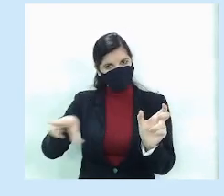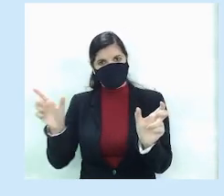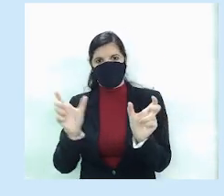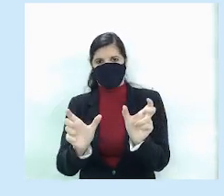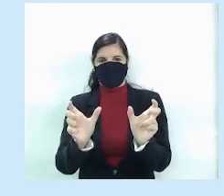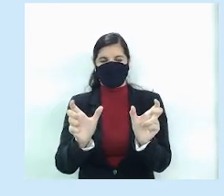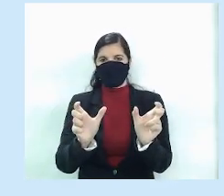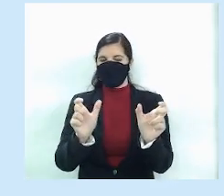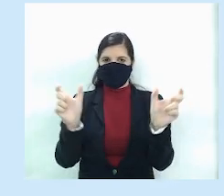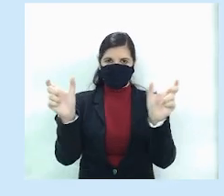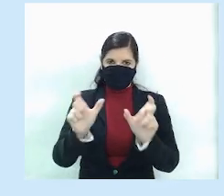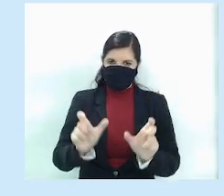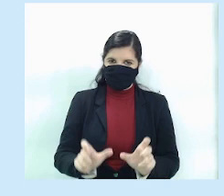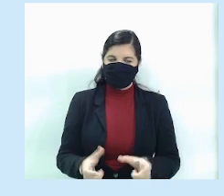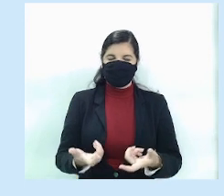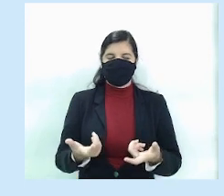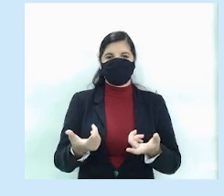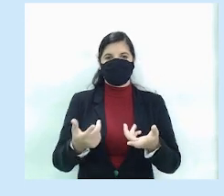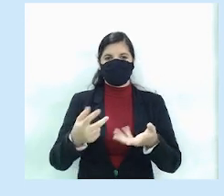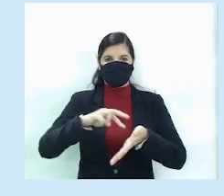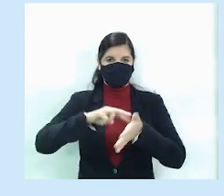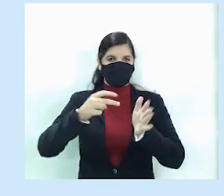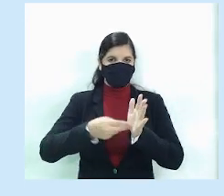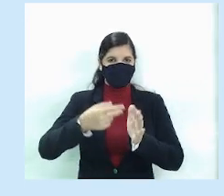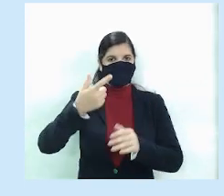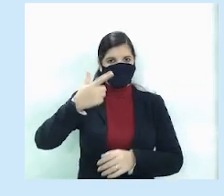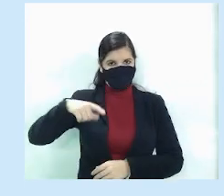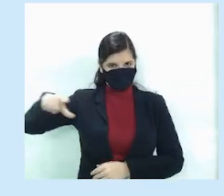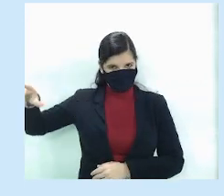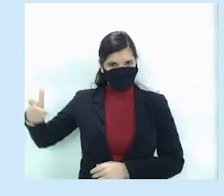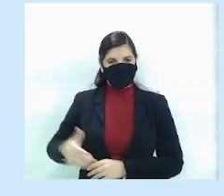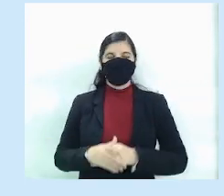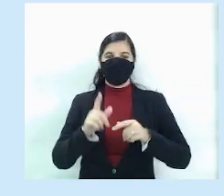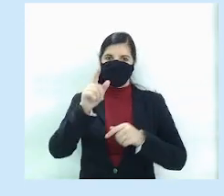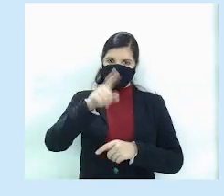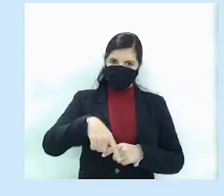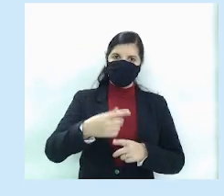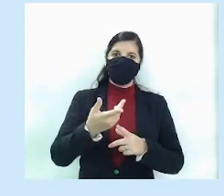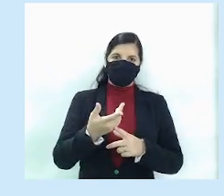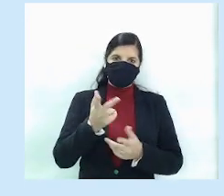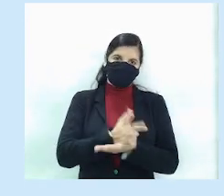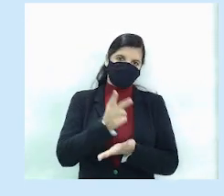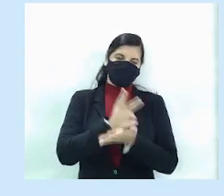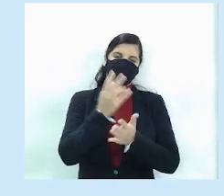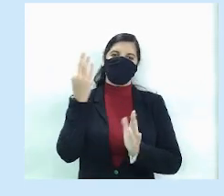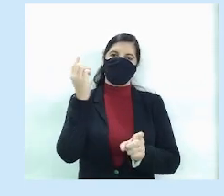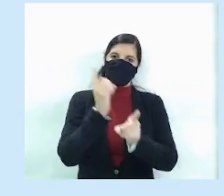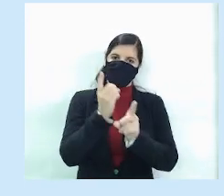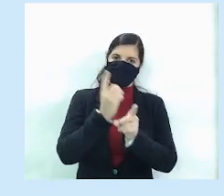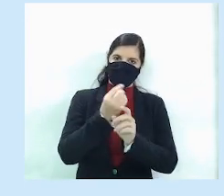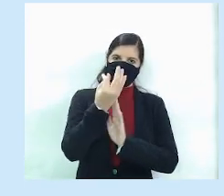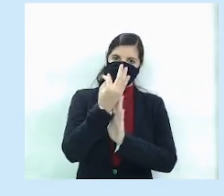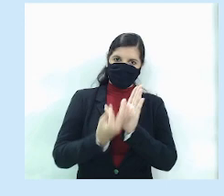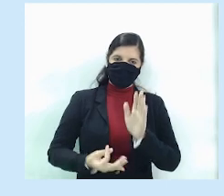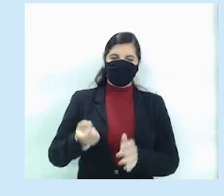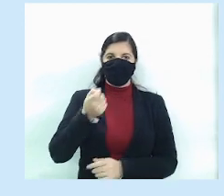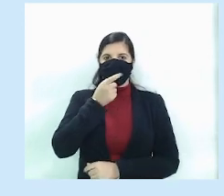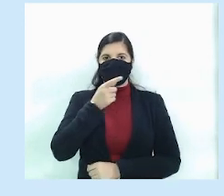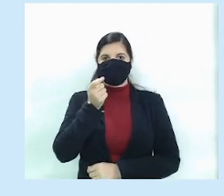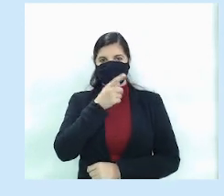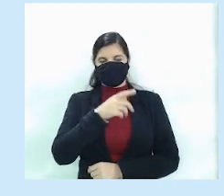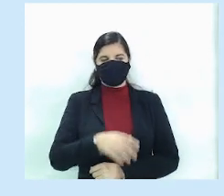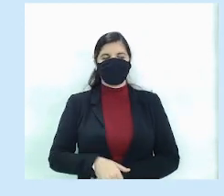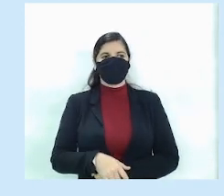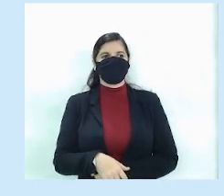uma expressão que tem mais de um sentido, isso também é algo muito recorrente nos textos de humor,